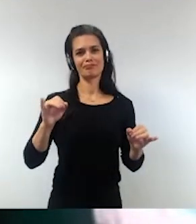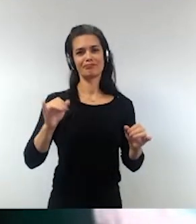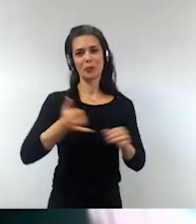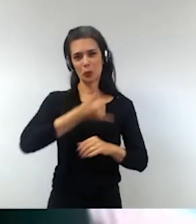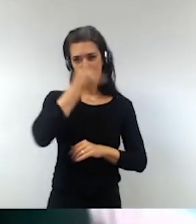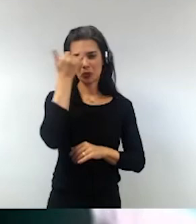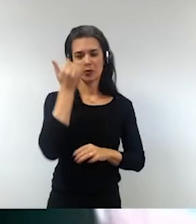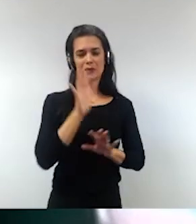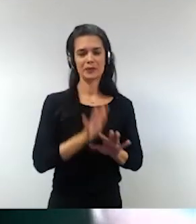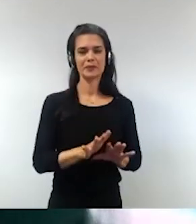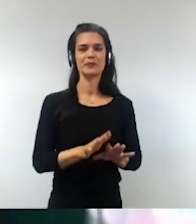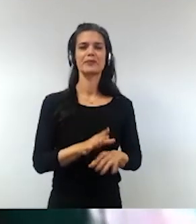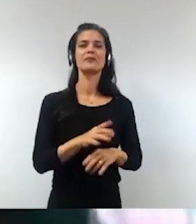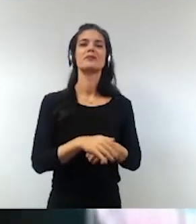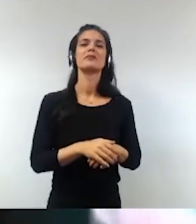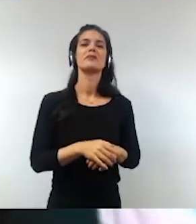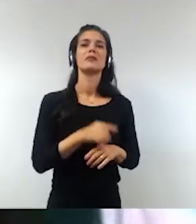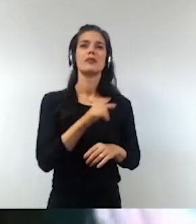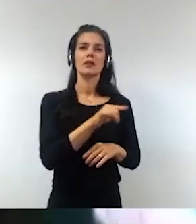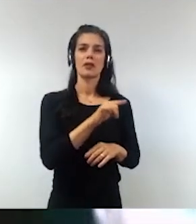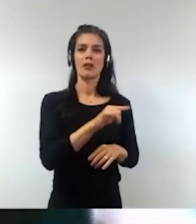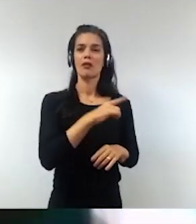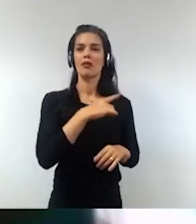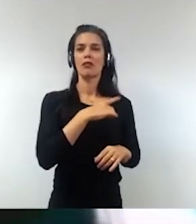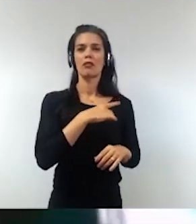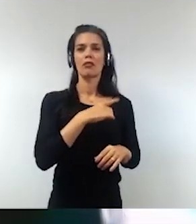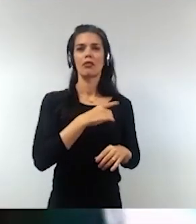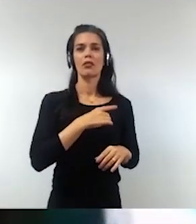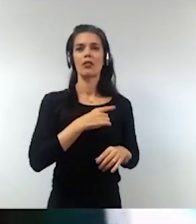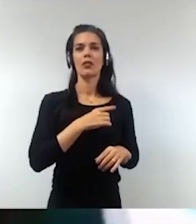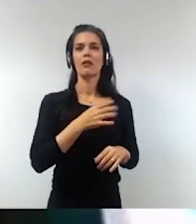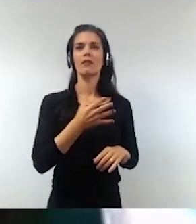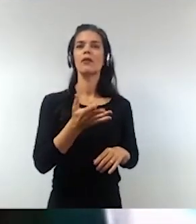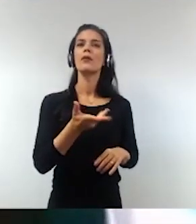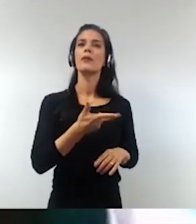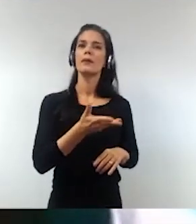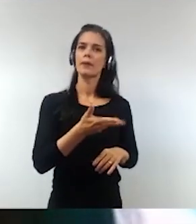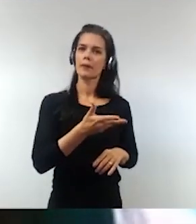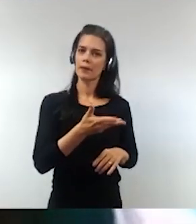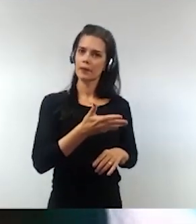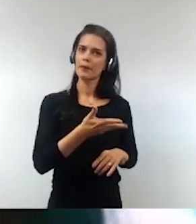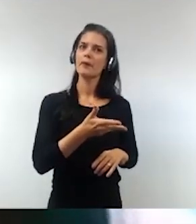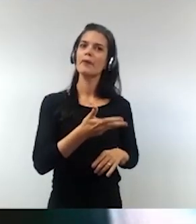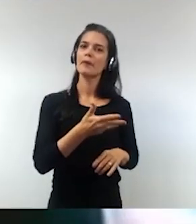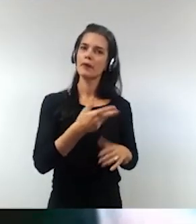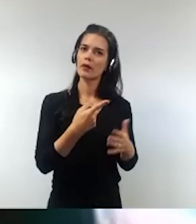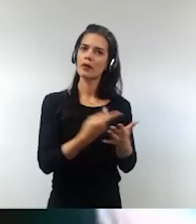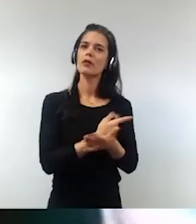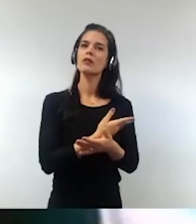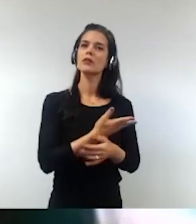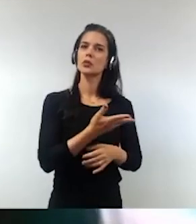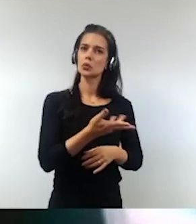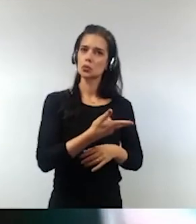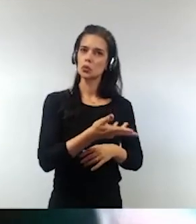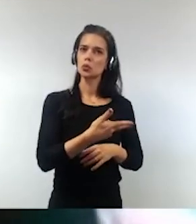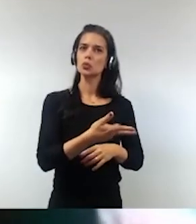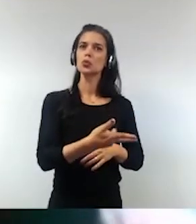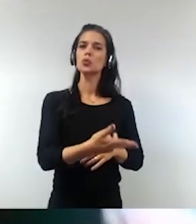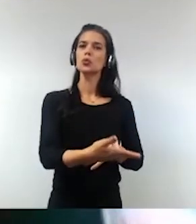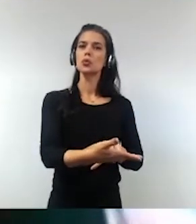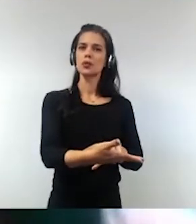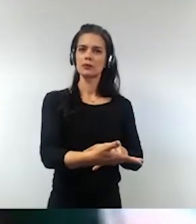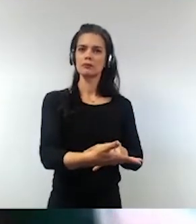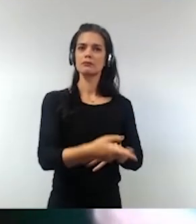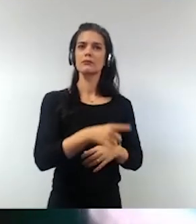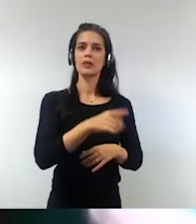teve um impulso muito grande de celeridade e acaba que essa celeridade ela ajuda